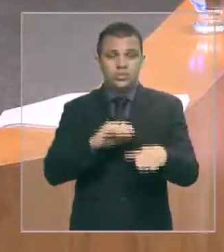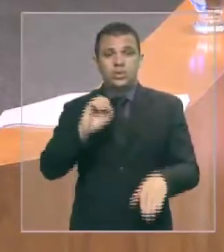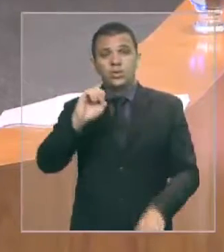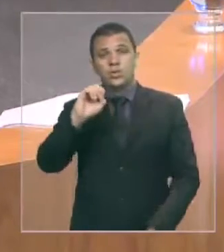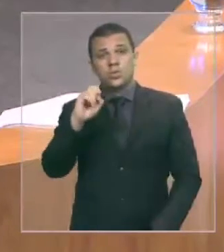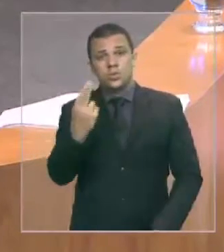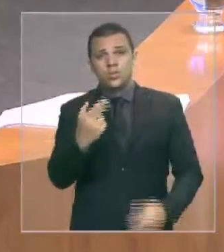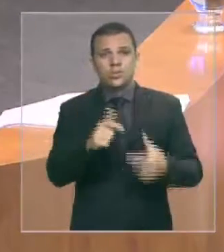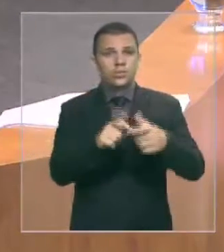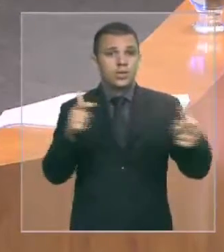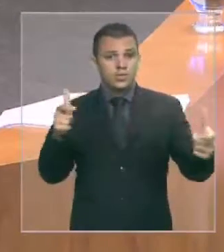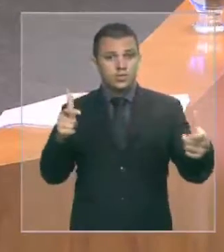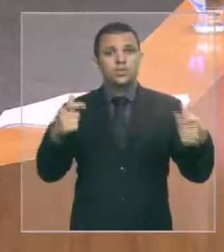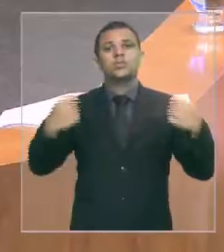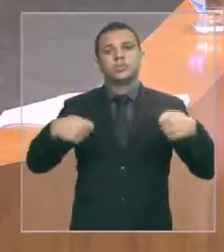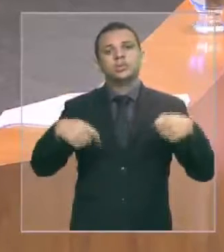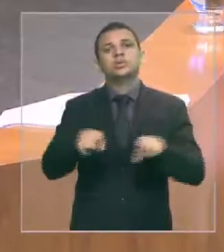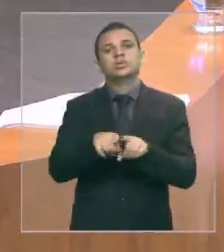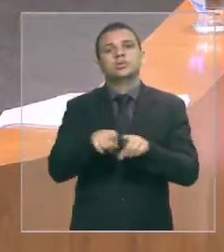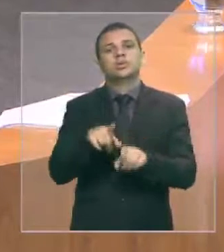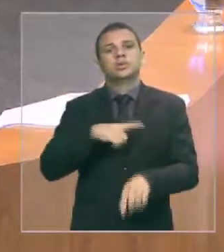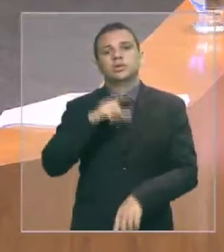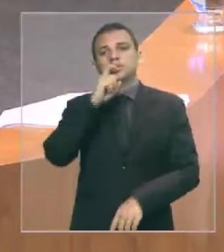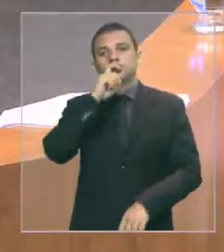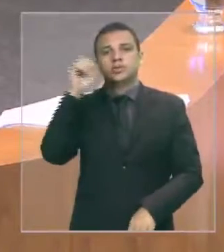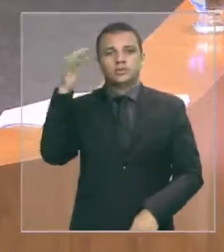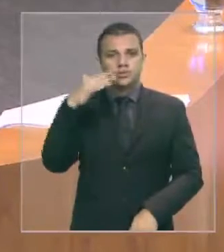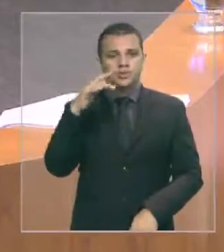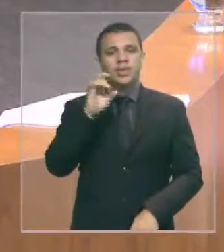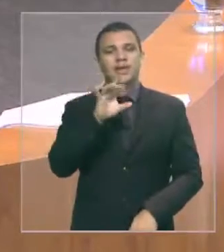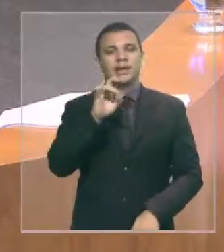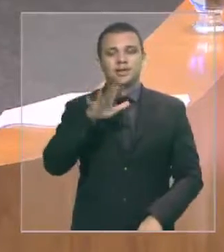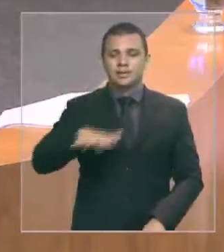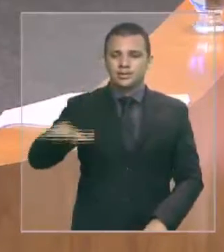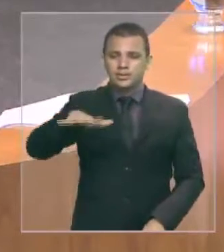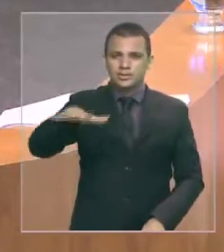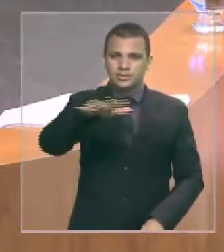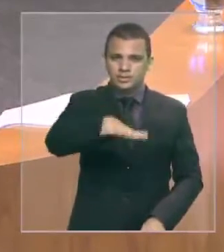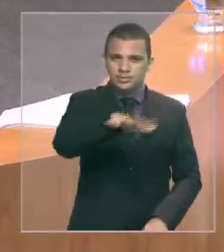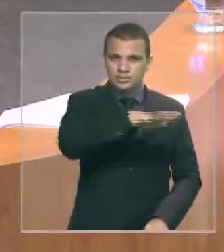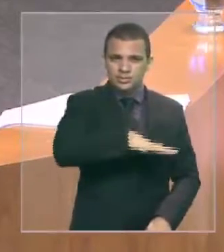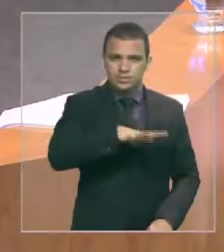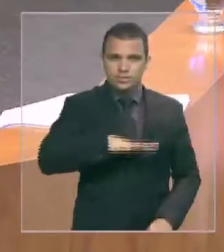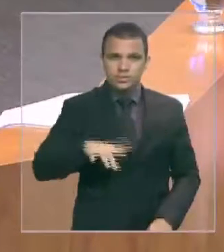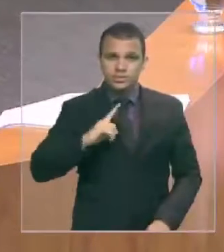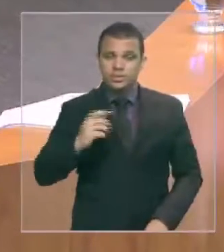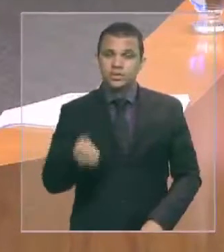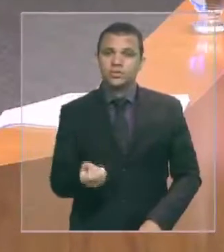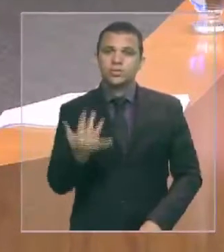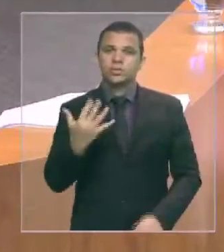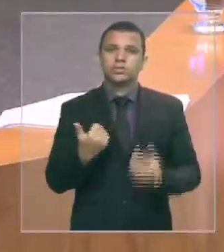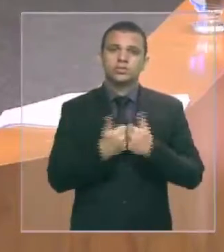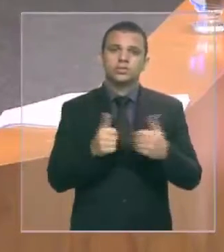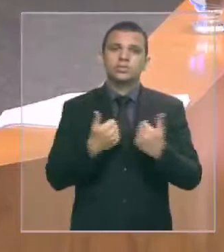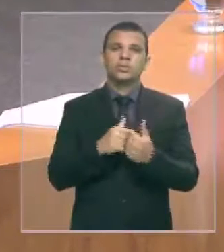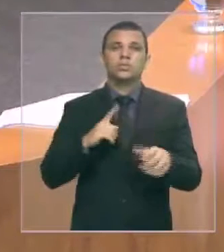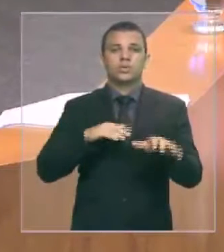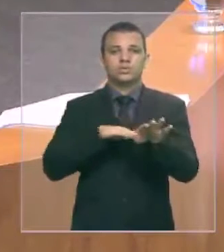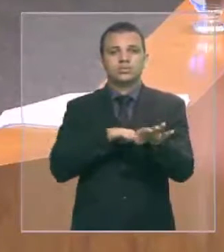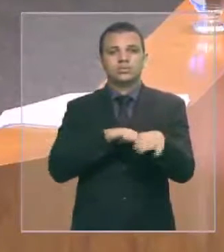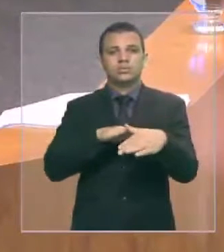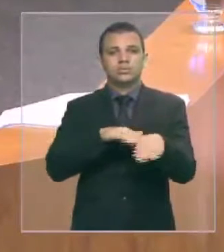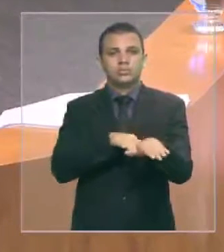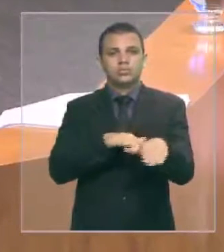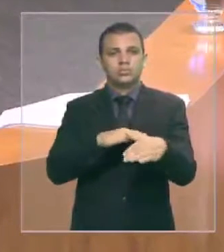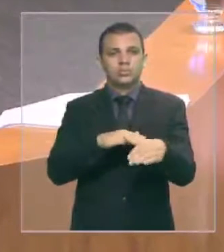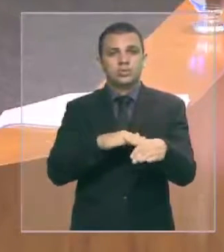ar-condicionado. Nós teremos para cada região dessa uma quantidade de veículos articulados, todos